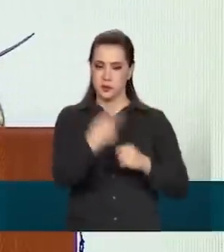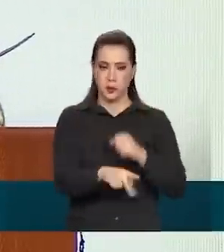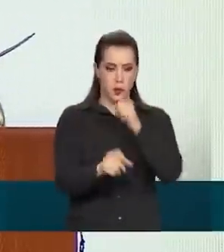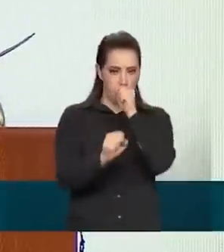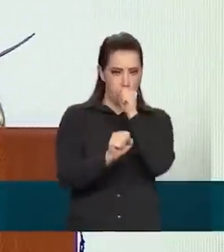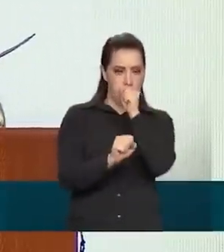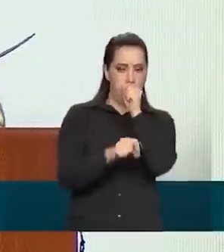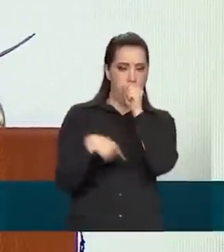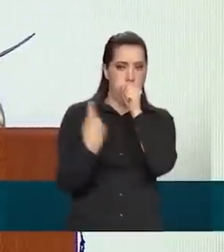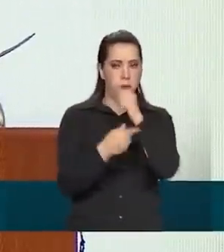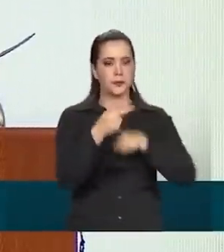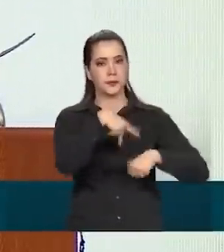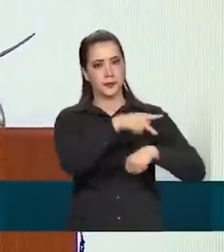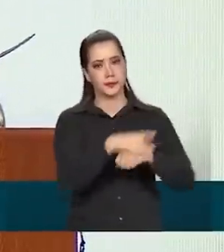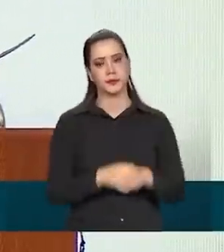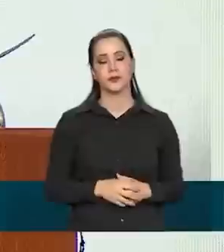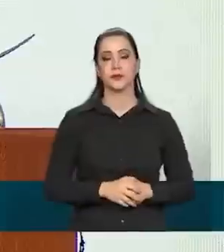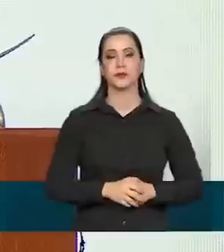país.